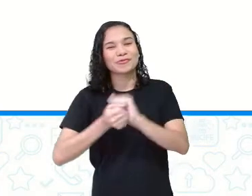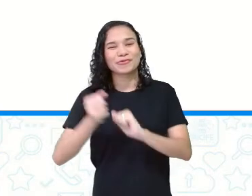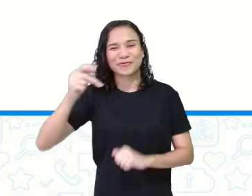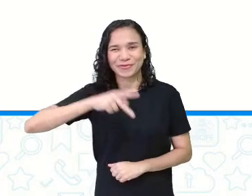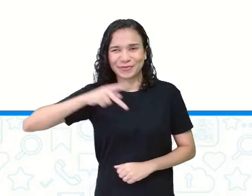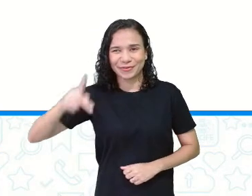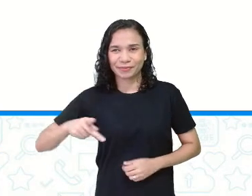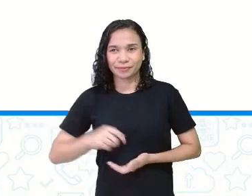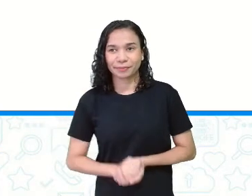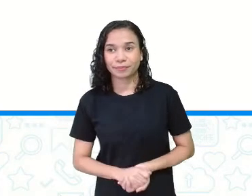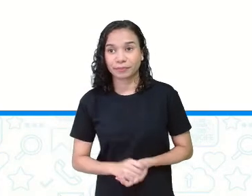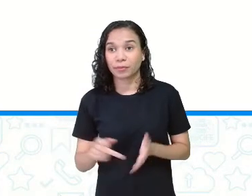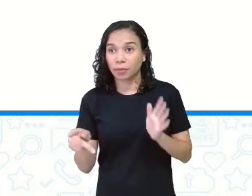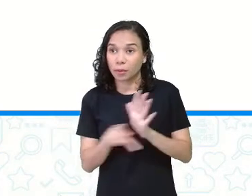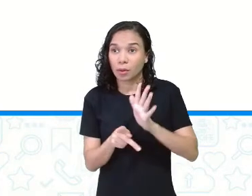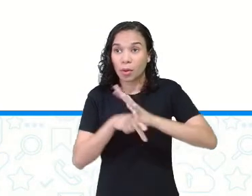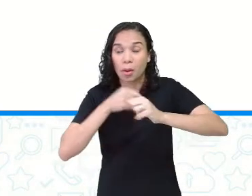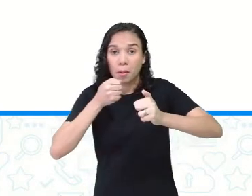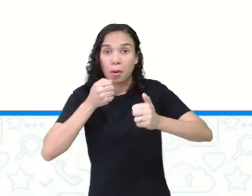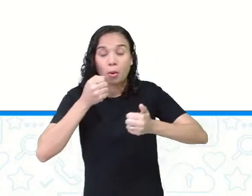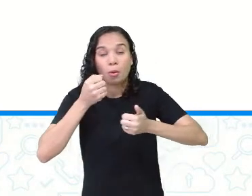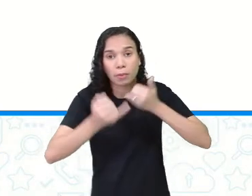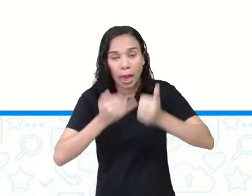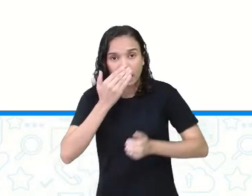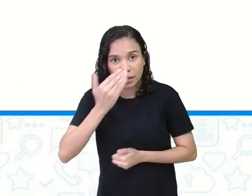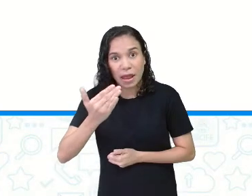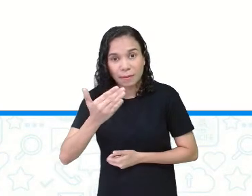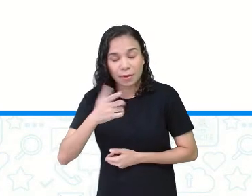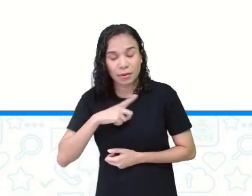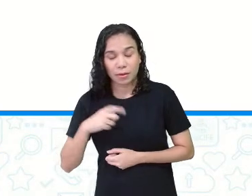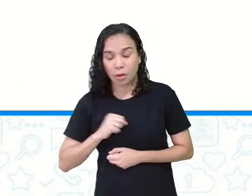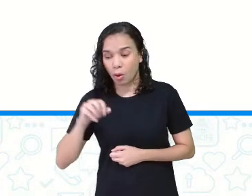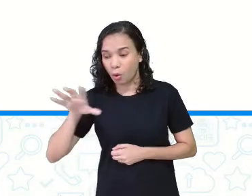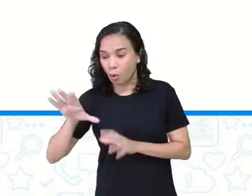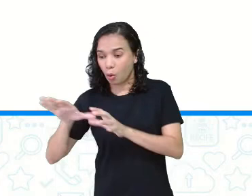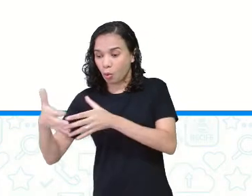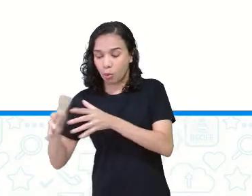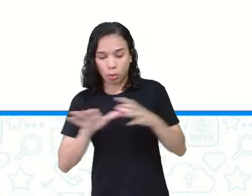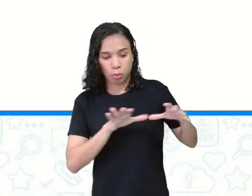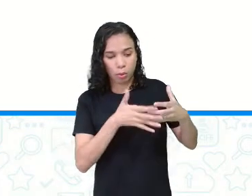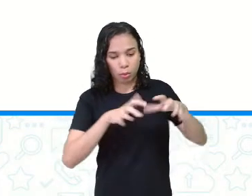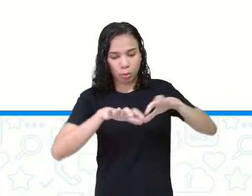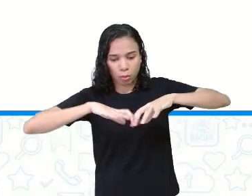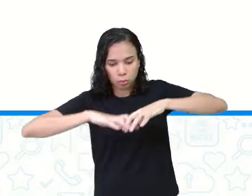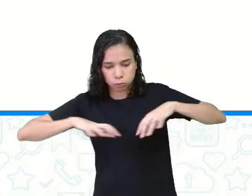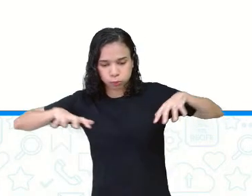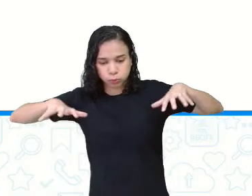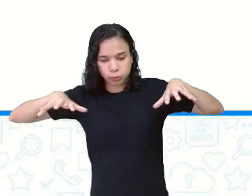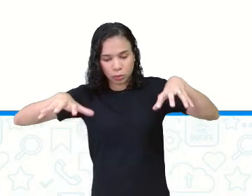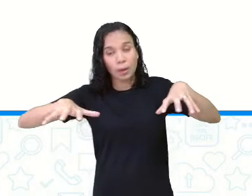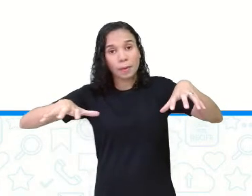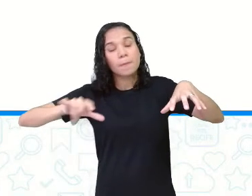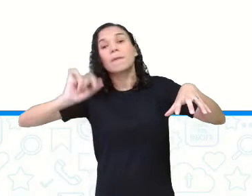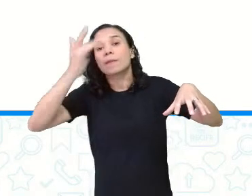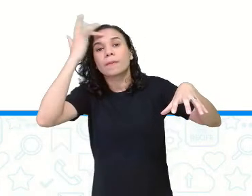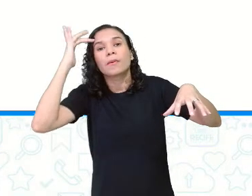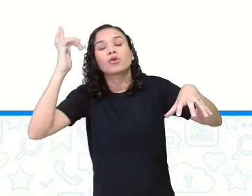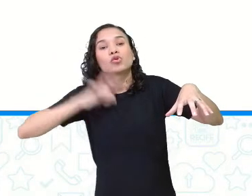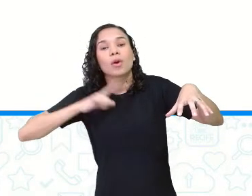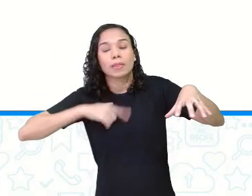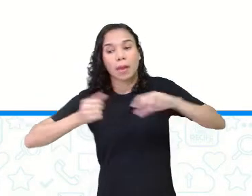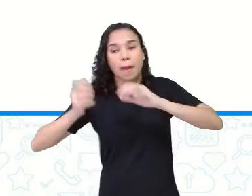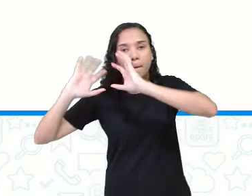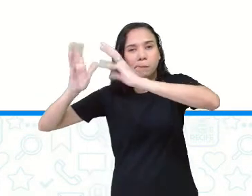professora. Queimada é assim: 2 times ficam separados e quem fica com